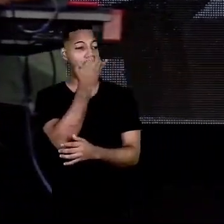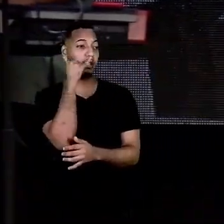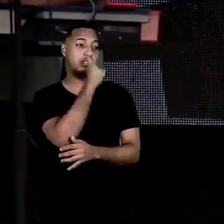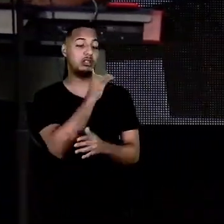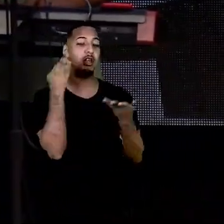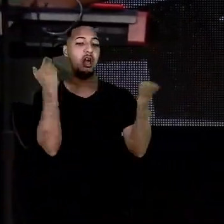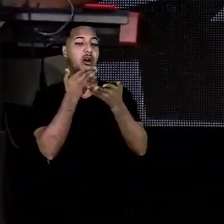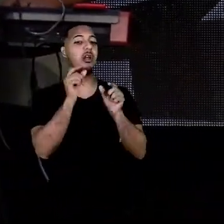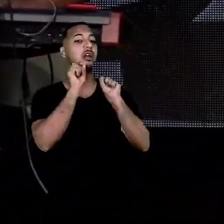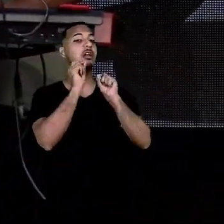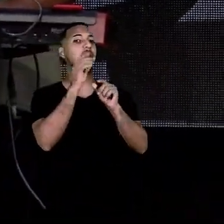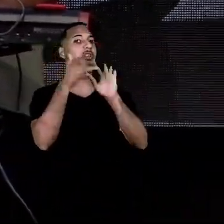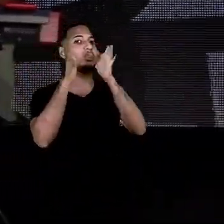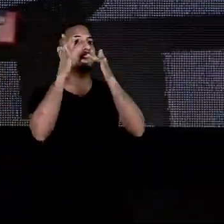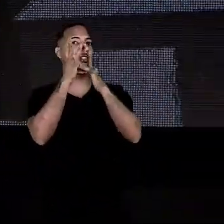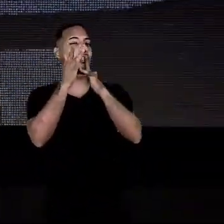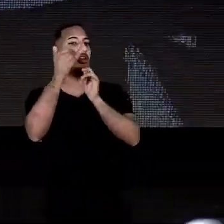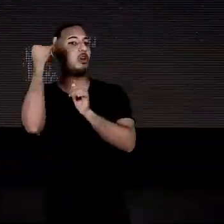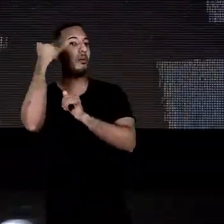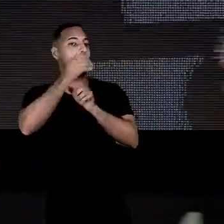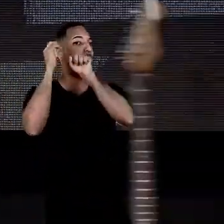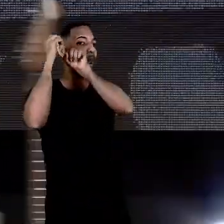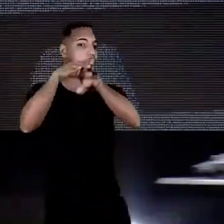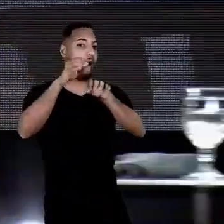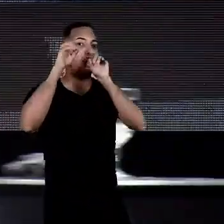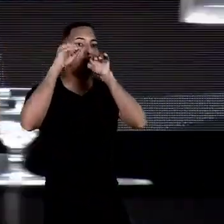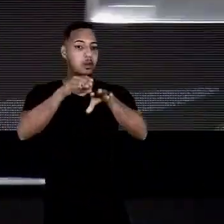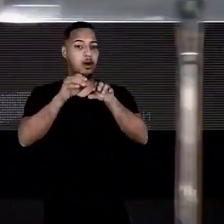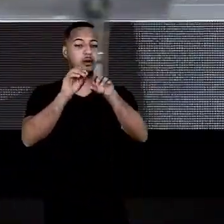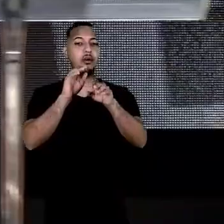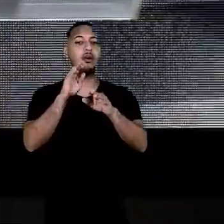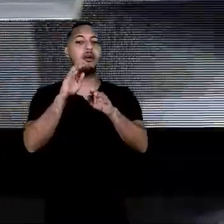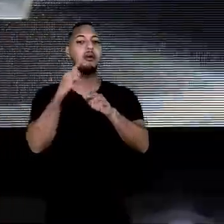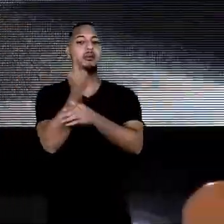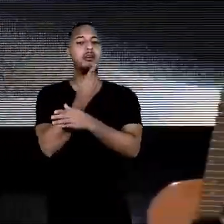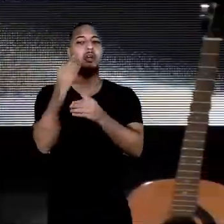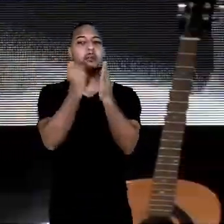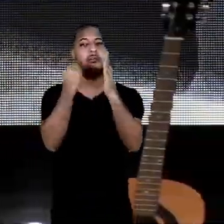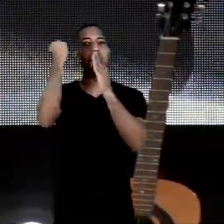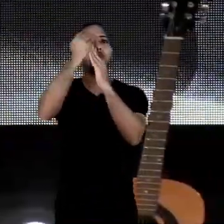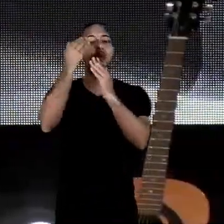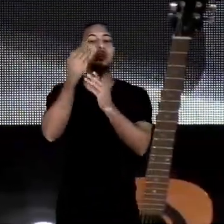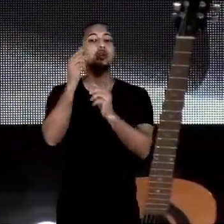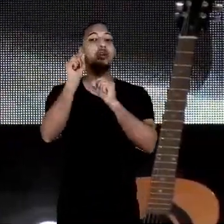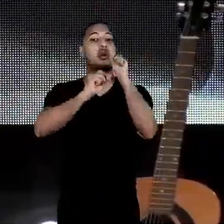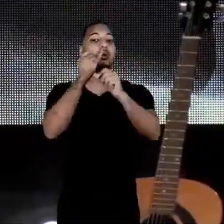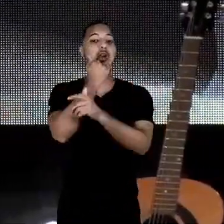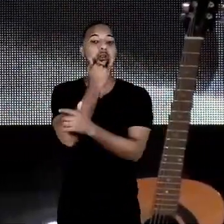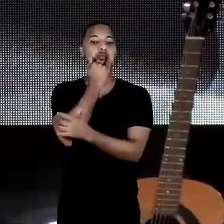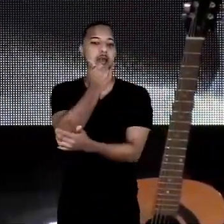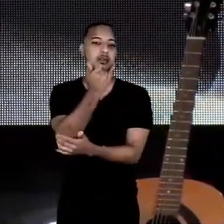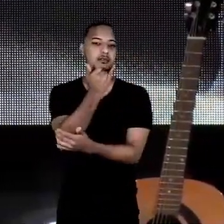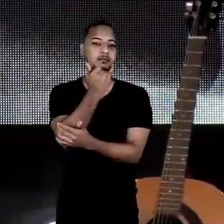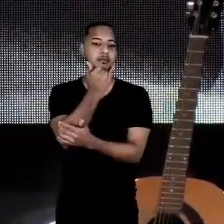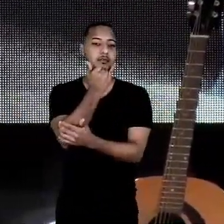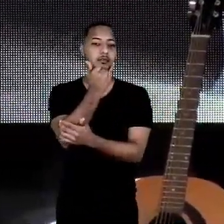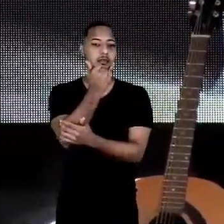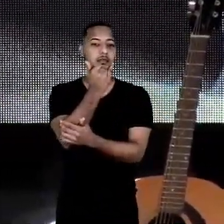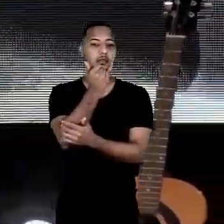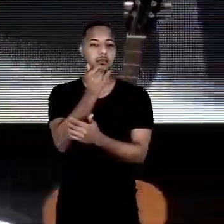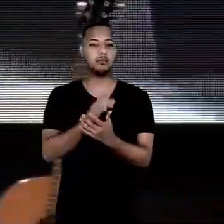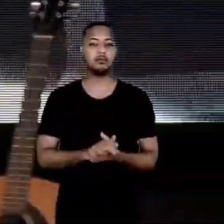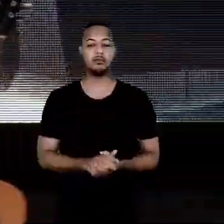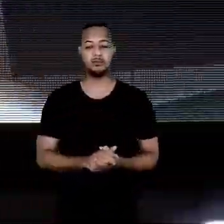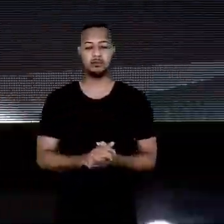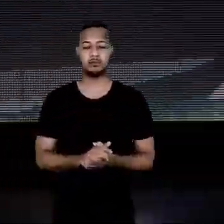que Jesus deixou na palavra dele o nosso maior ensinamento, que é o perdão. Por isso que o diabo tem prendido muita gente